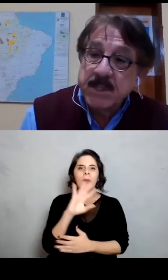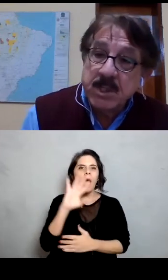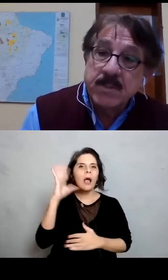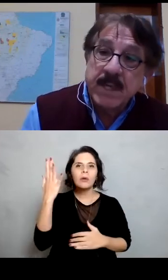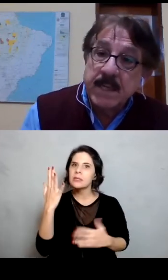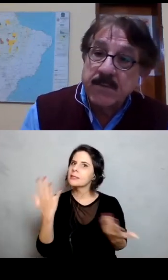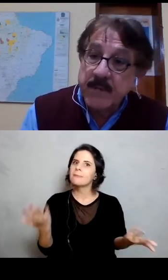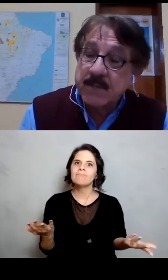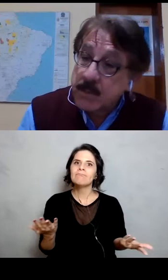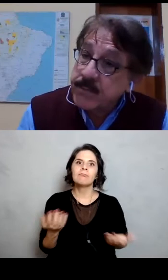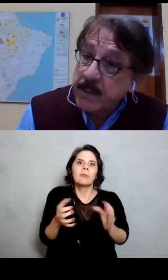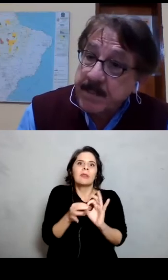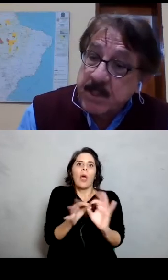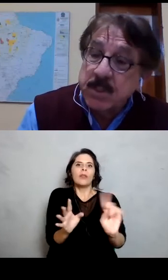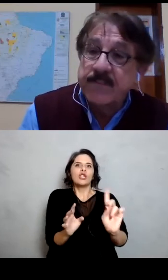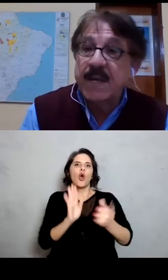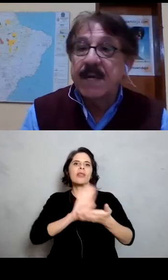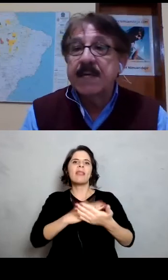esse slide, eu falo ele.